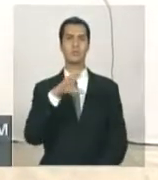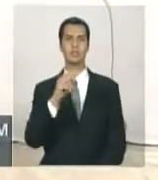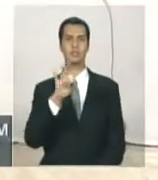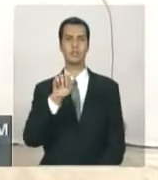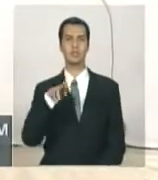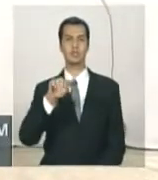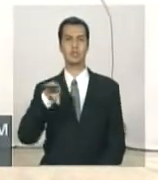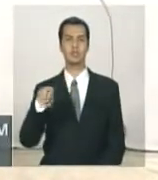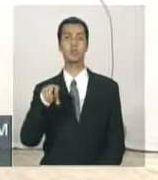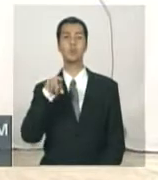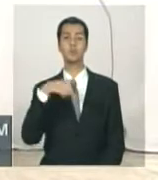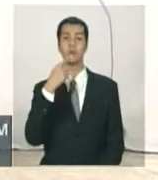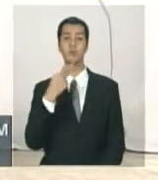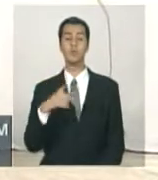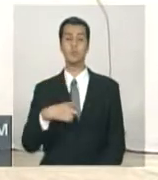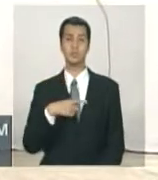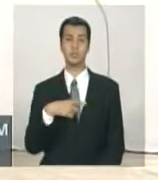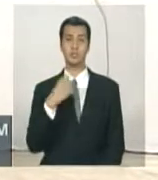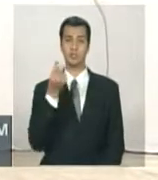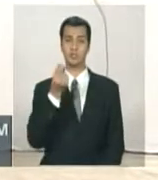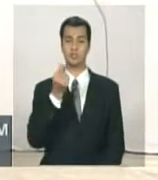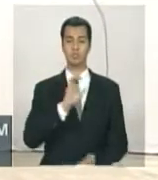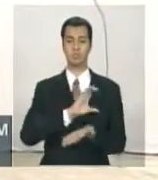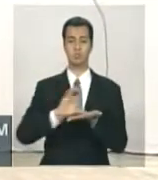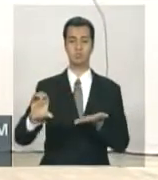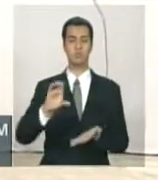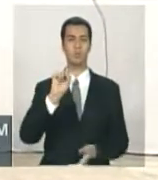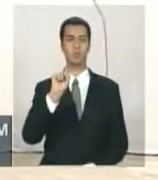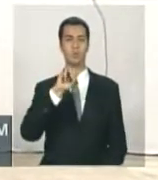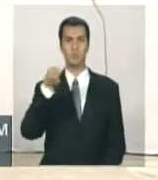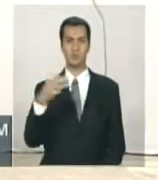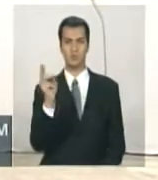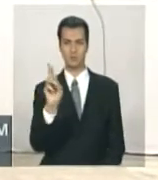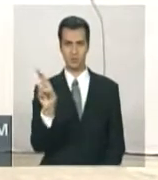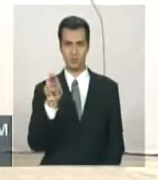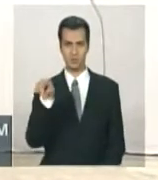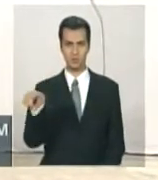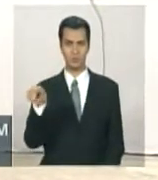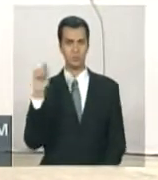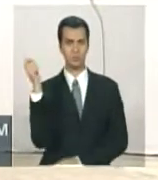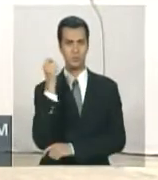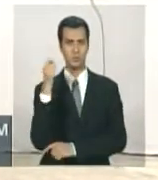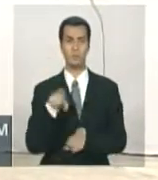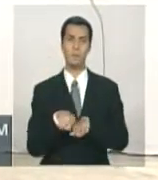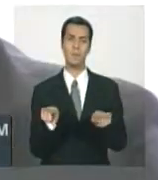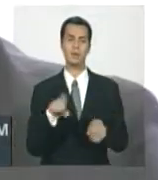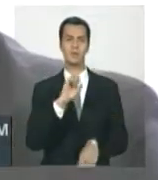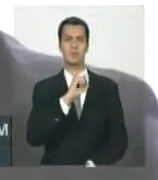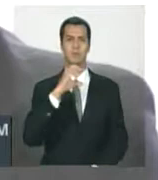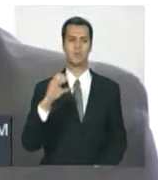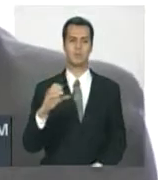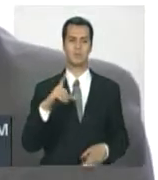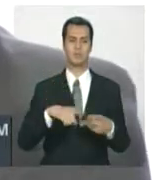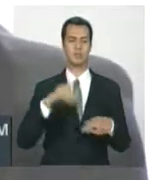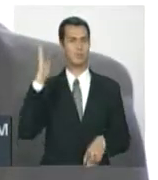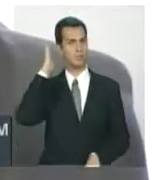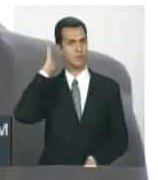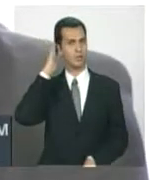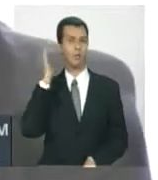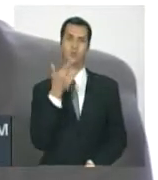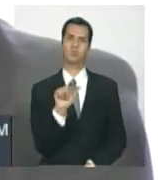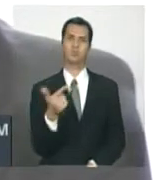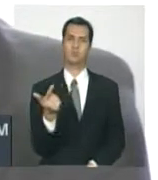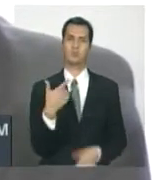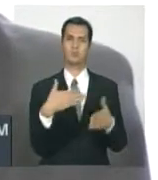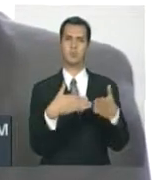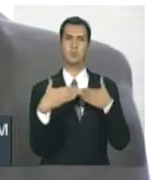que foram liberados 18 milhões para o Rio Grande do Sul e que Santa Catarina e Paraná não haviam encaminhado ainda pedidos solicitando.